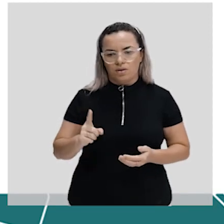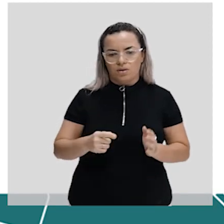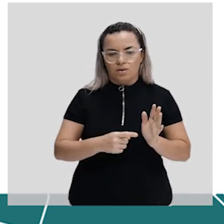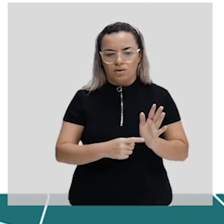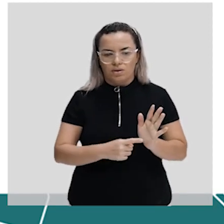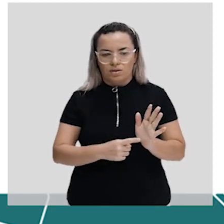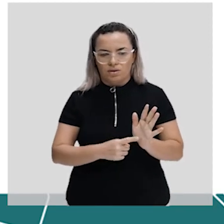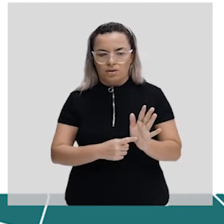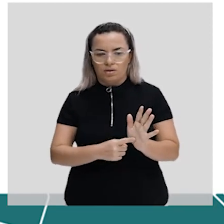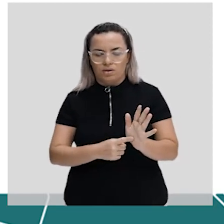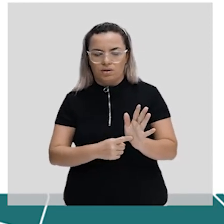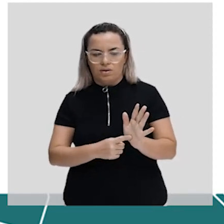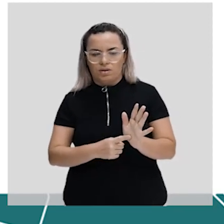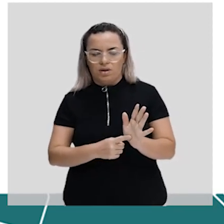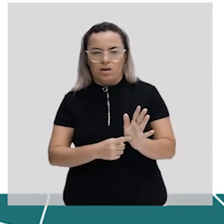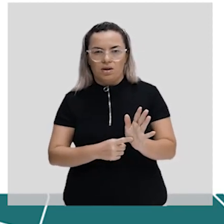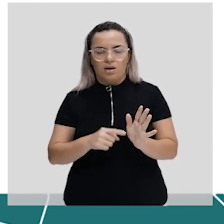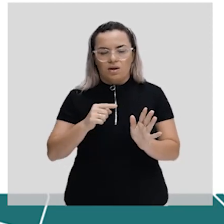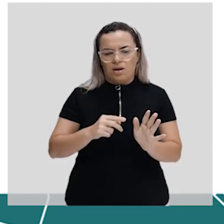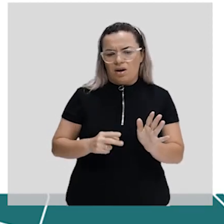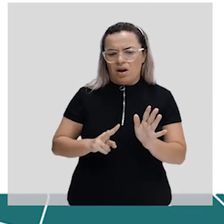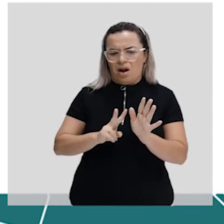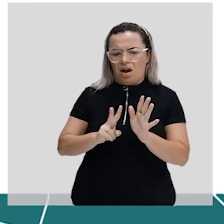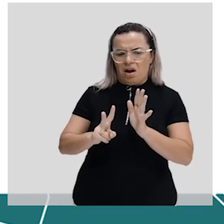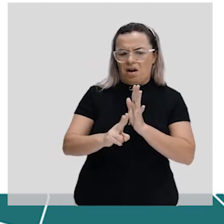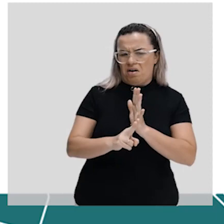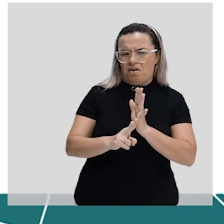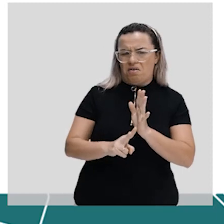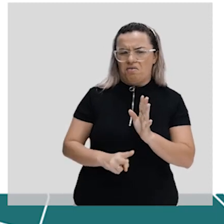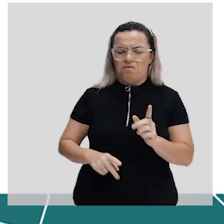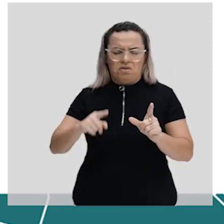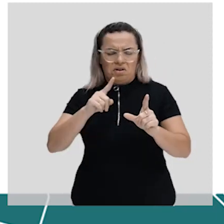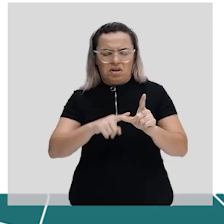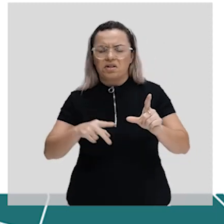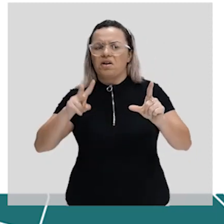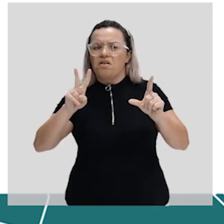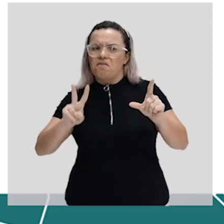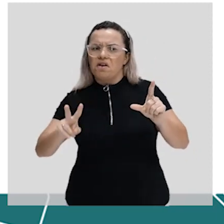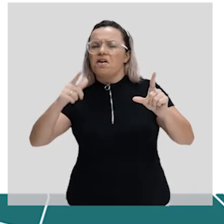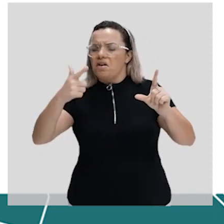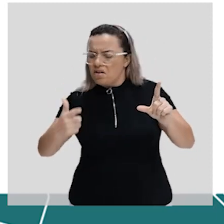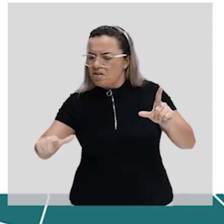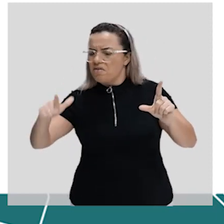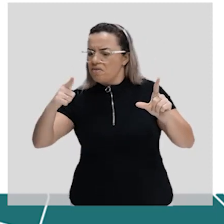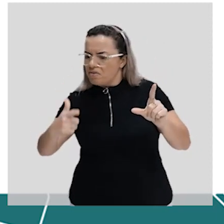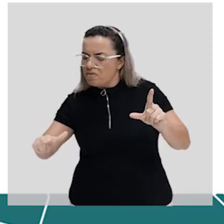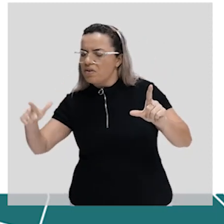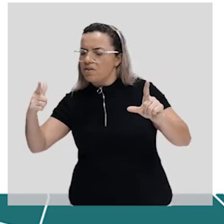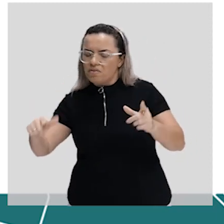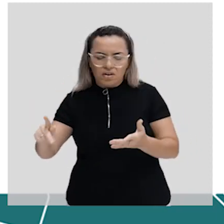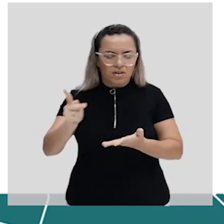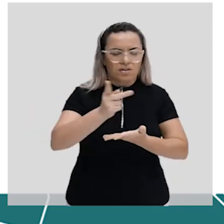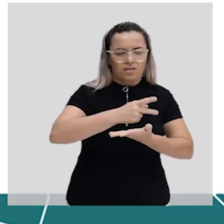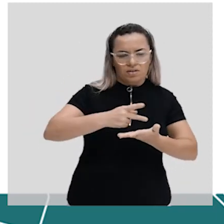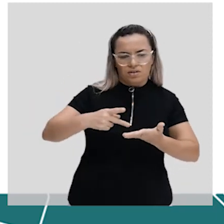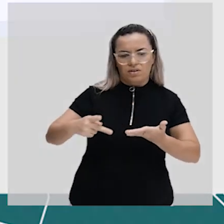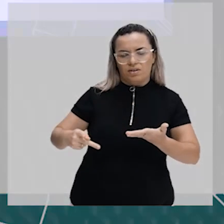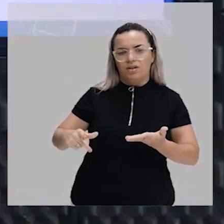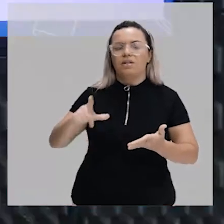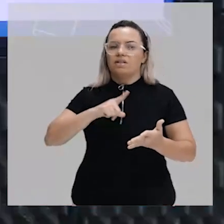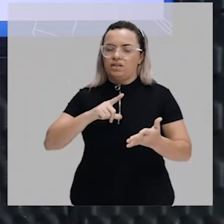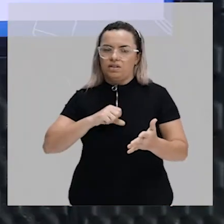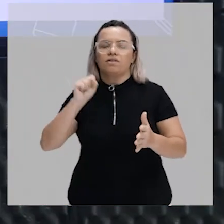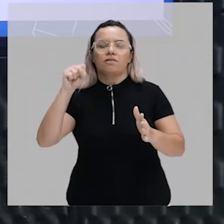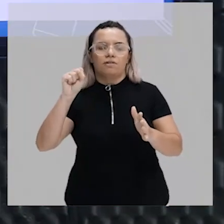errado. Vozes veladas, violões, volúpia, V, repetição, aqui a gente tem sim a aliteração. Então, por isso que não pode ser a letra